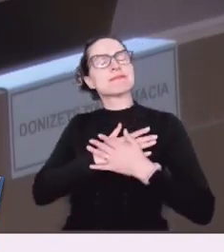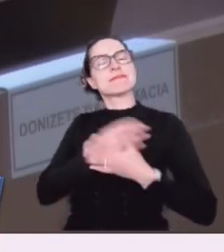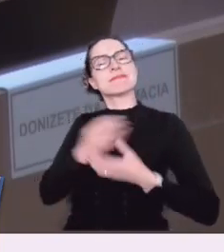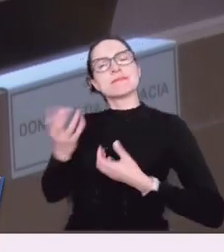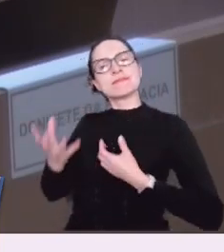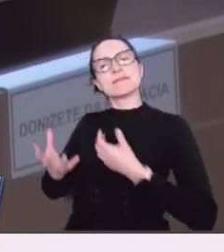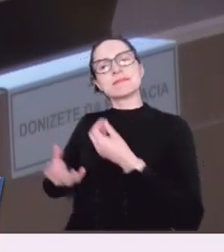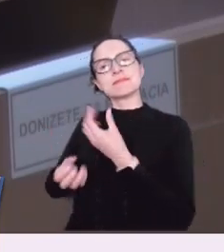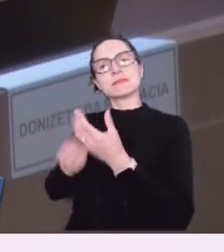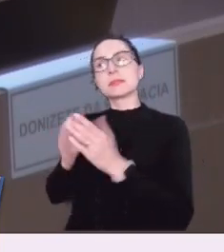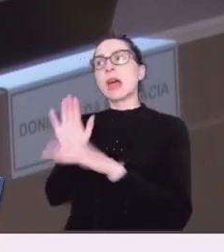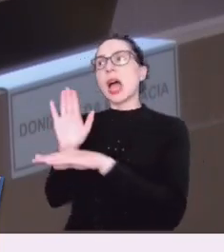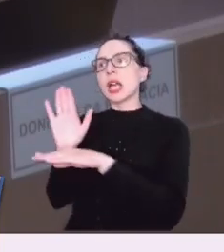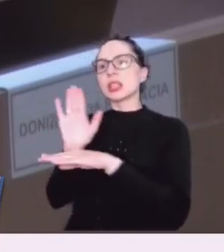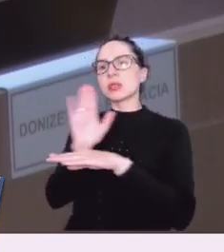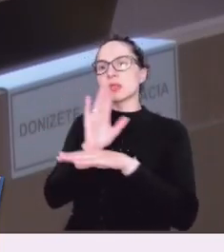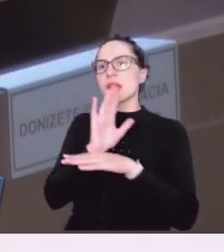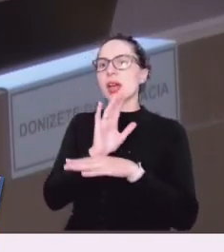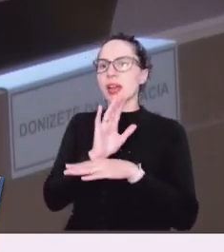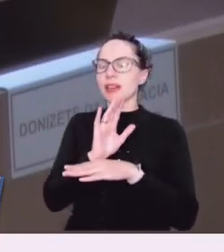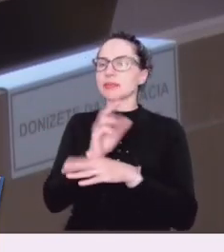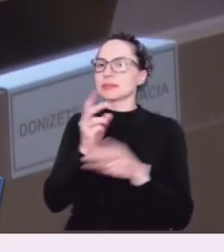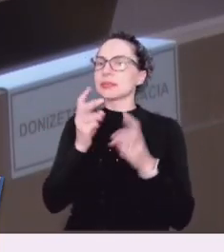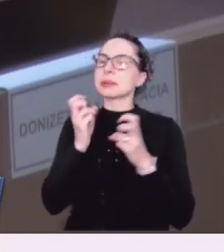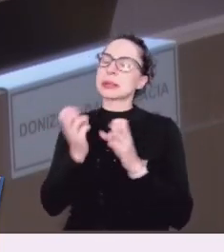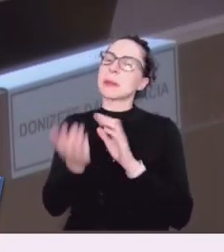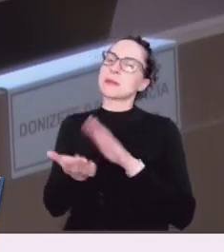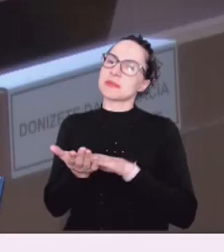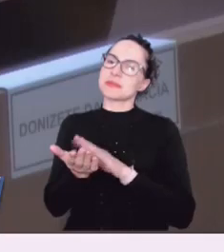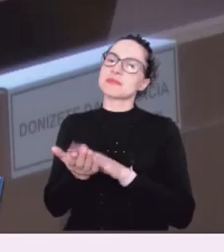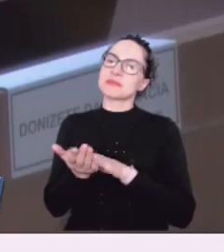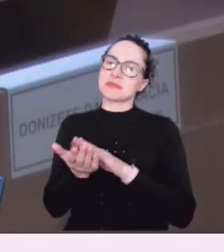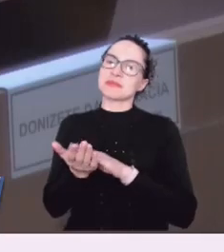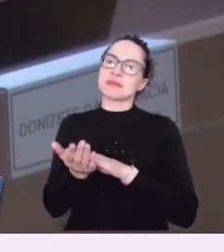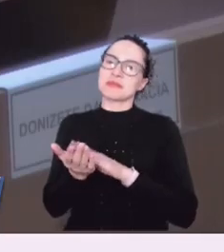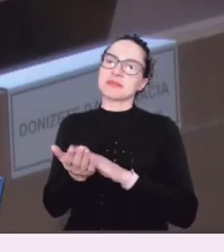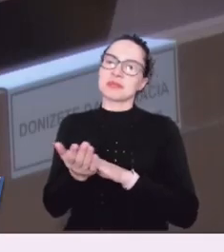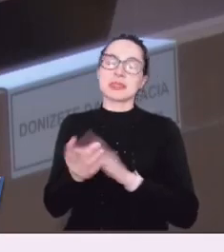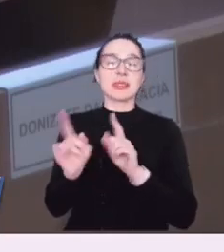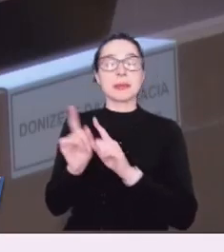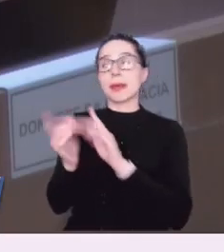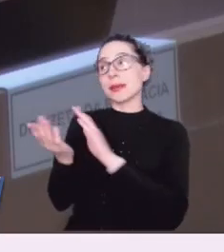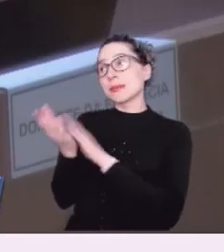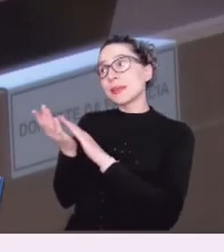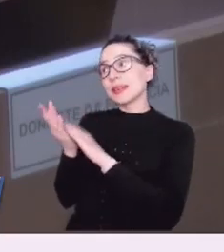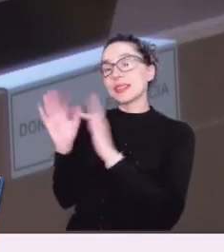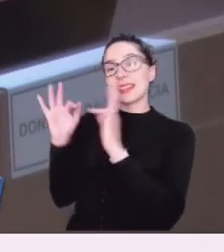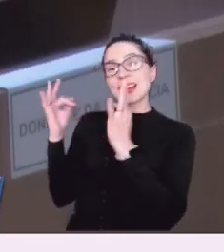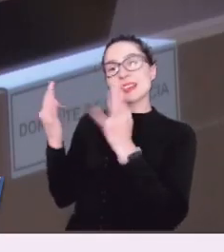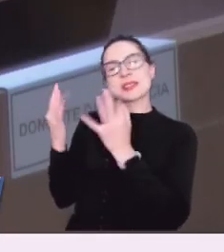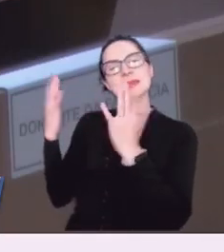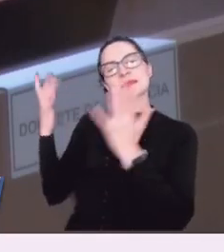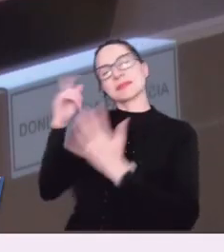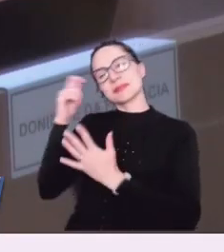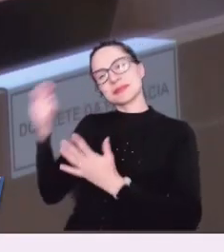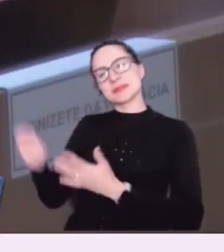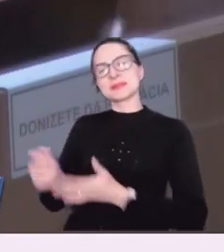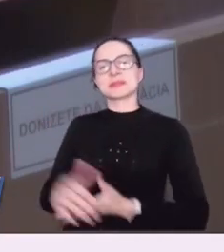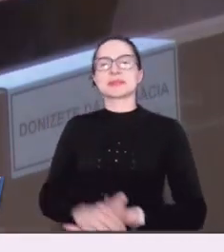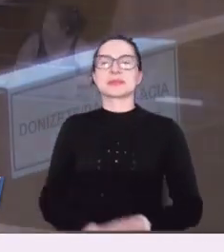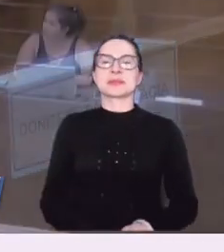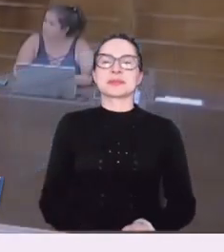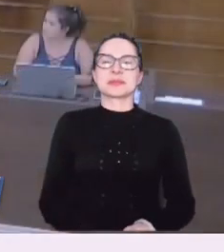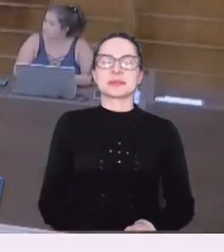as pessoas, né? Então, parabéns, e parabenizar também a família pela linda homenagem. Com a